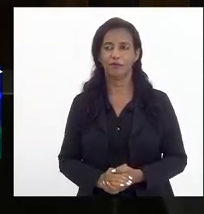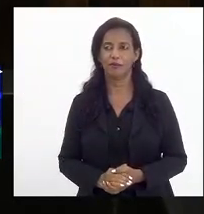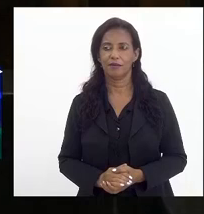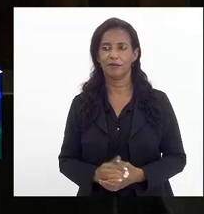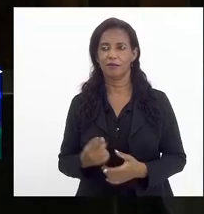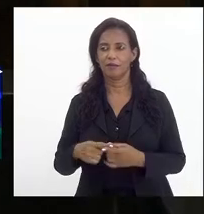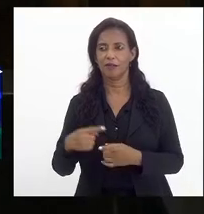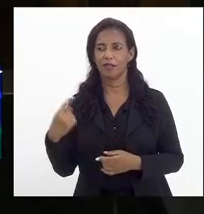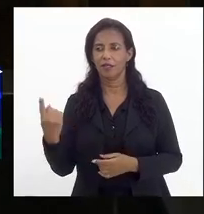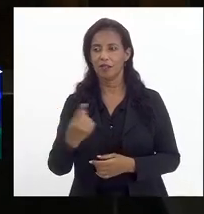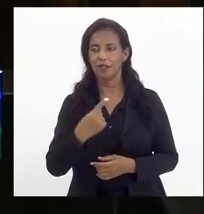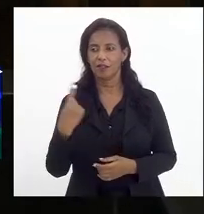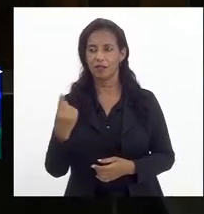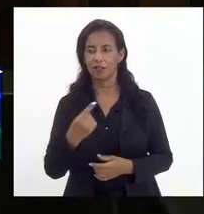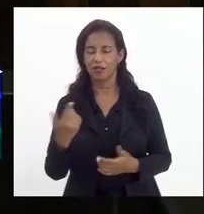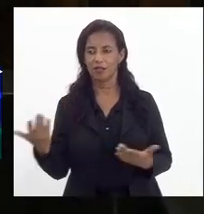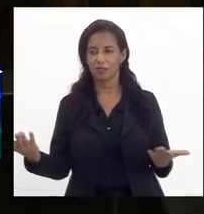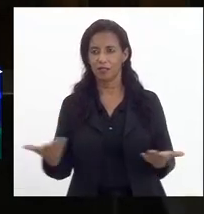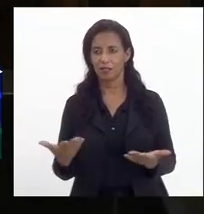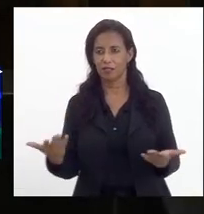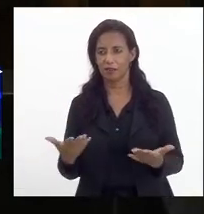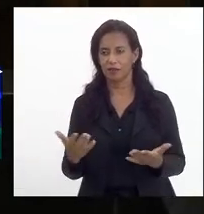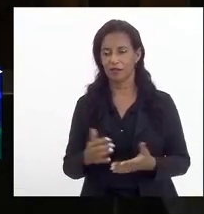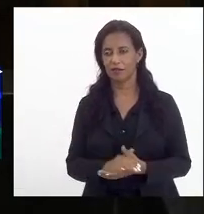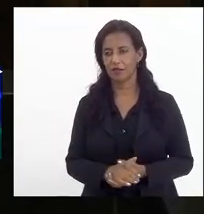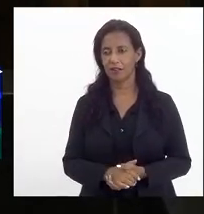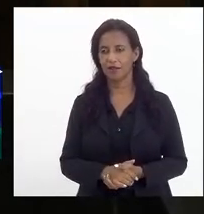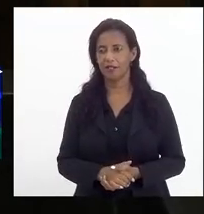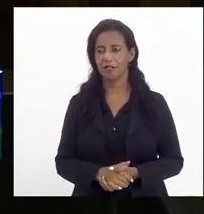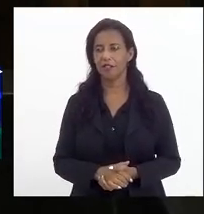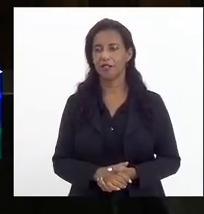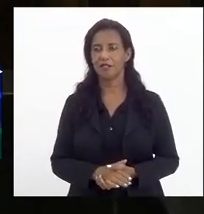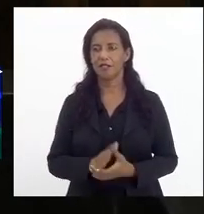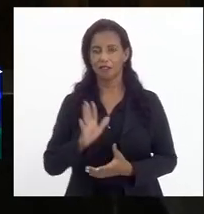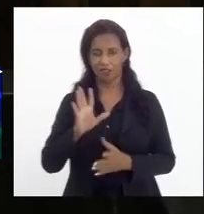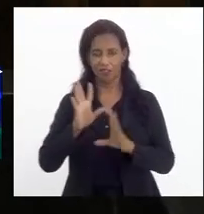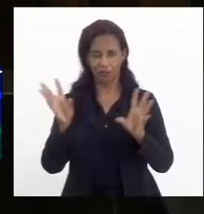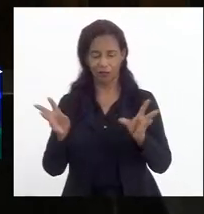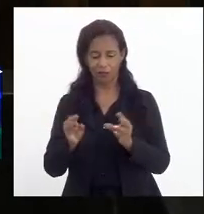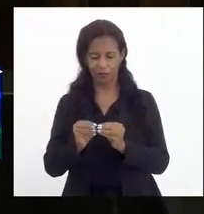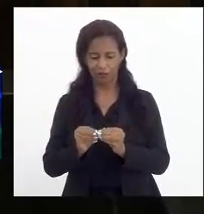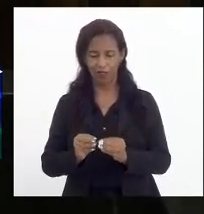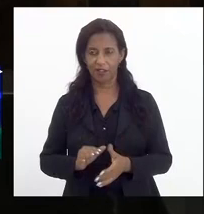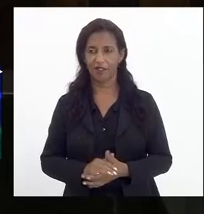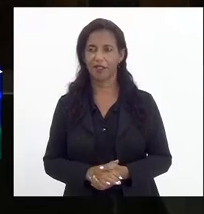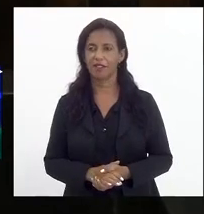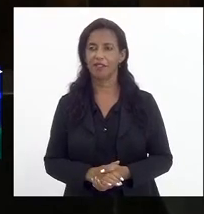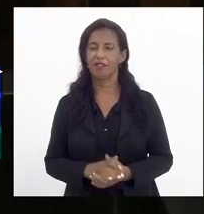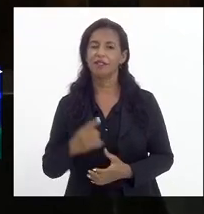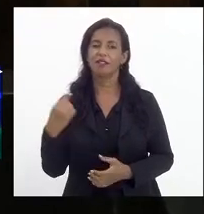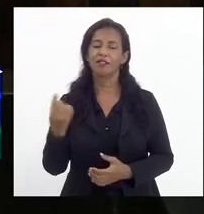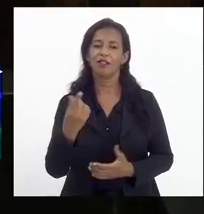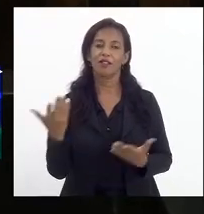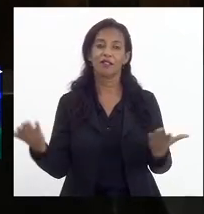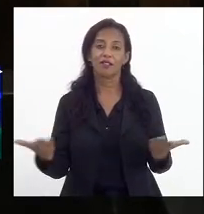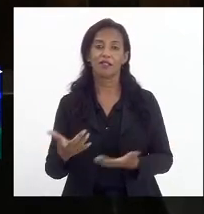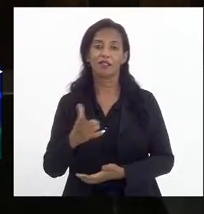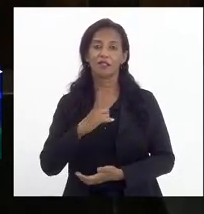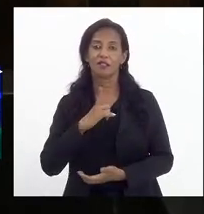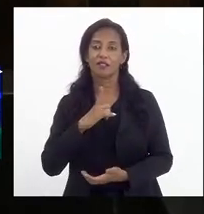é porque nós vamos agora e já vou concluir nós temos